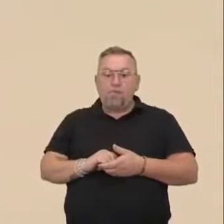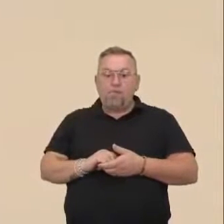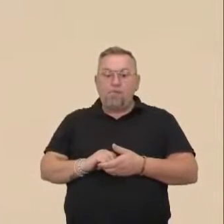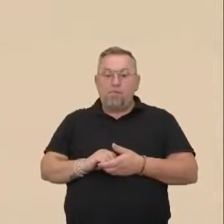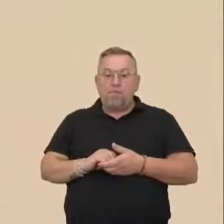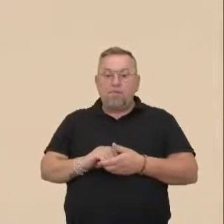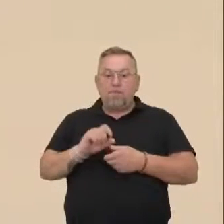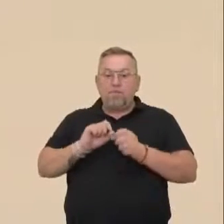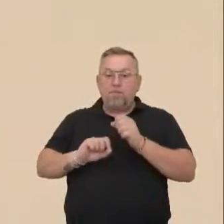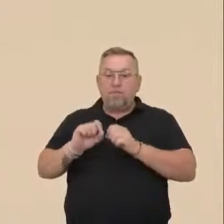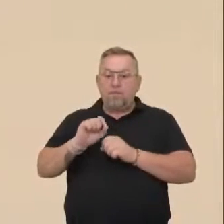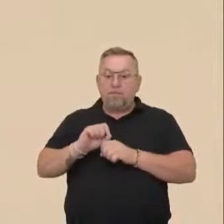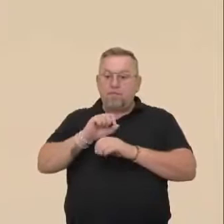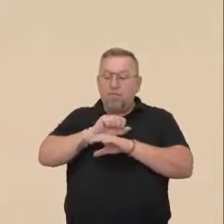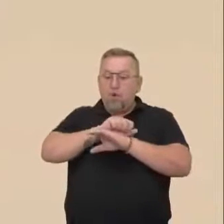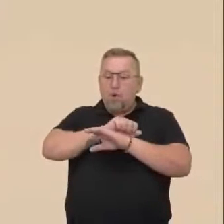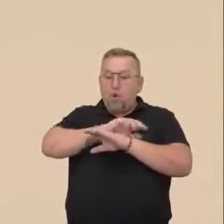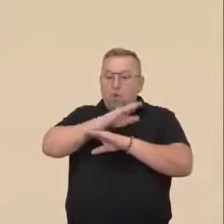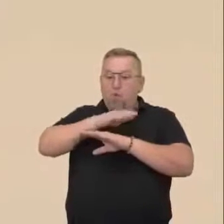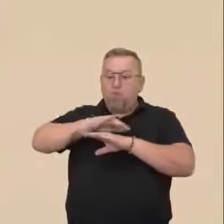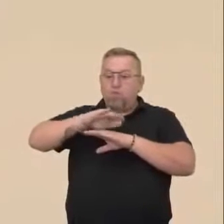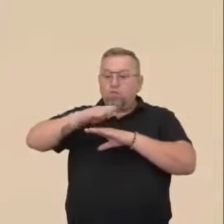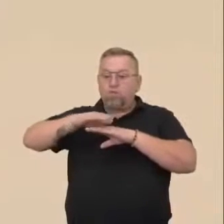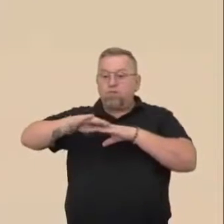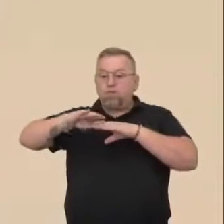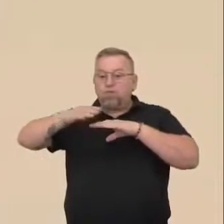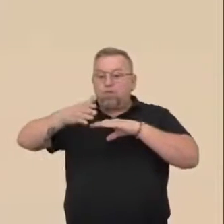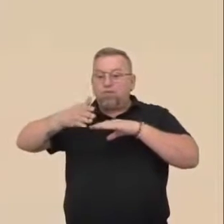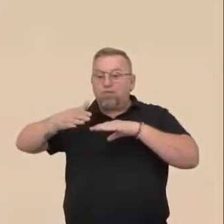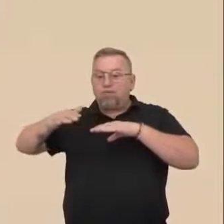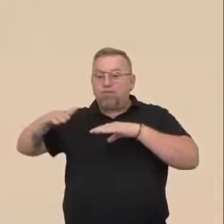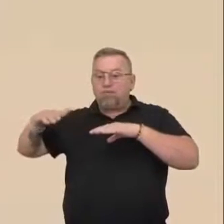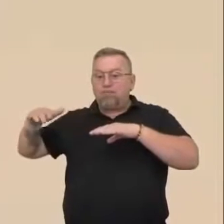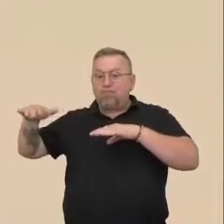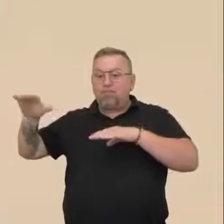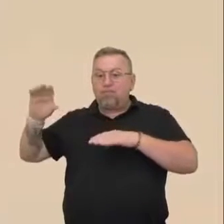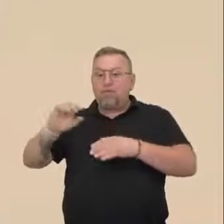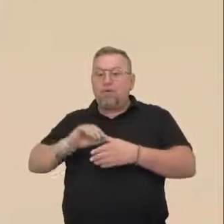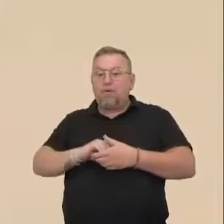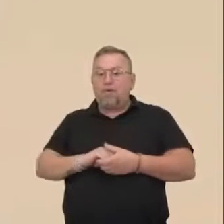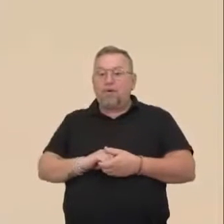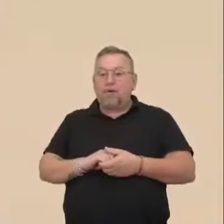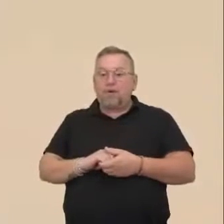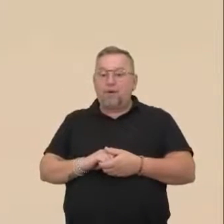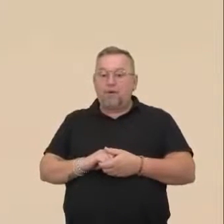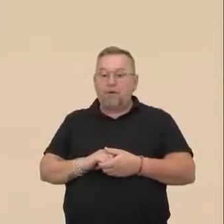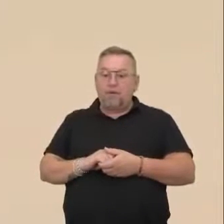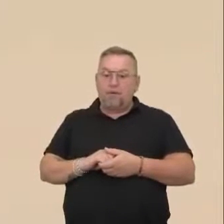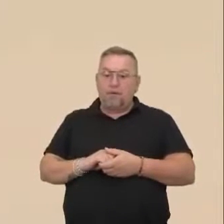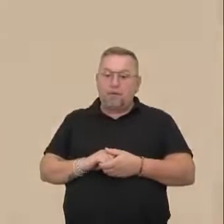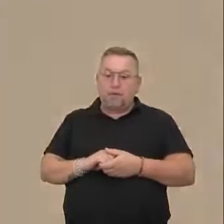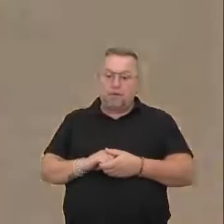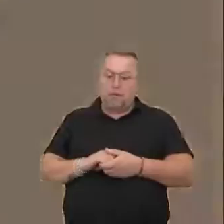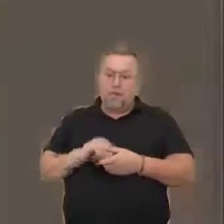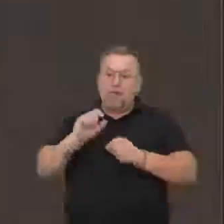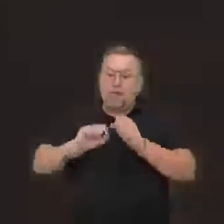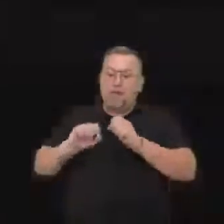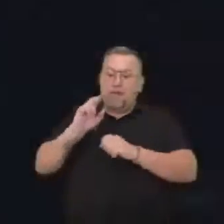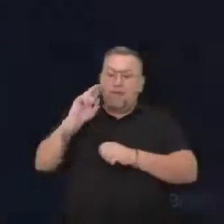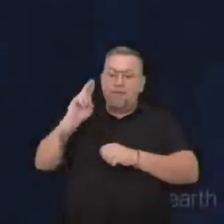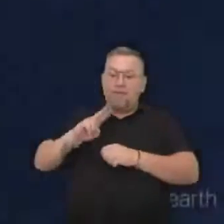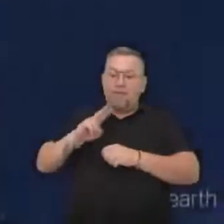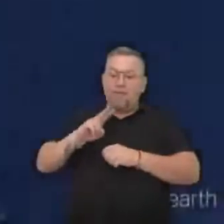onda viesse em alta velocidade, né, chegando aí a 600 km por hora, chegou na plataforma continental, que é